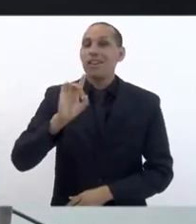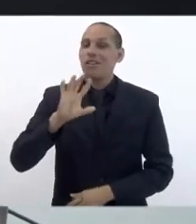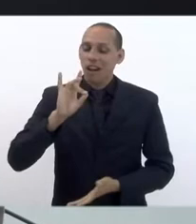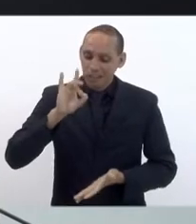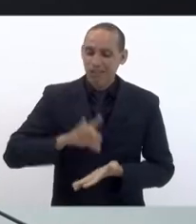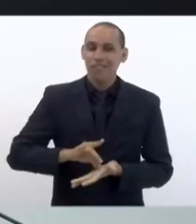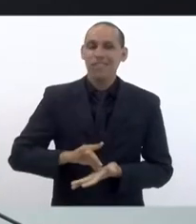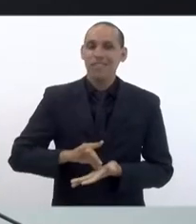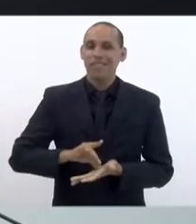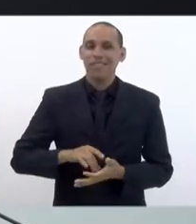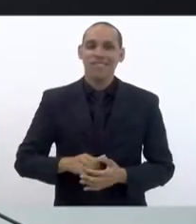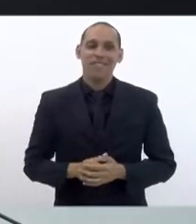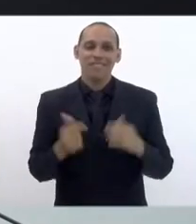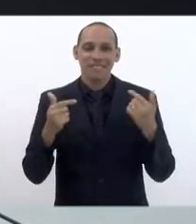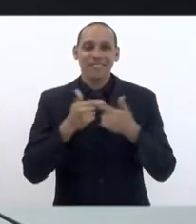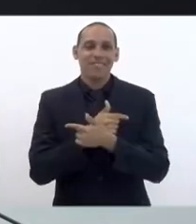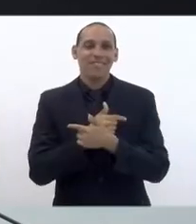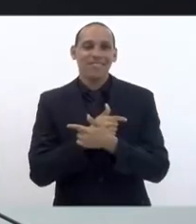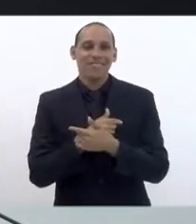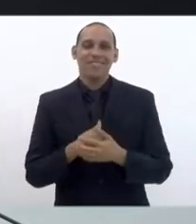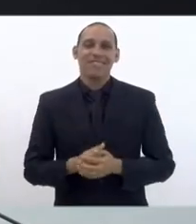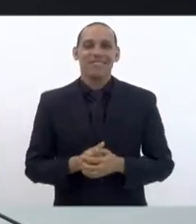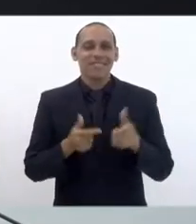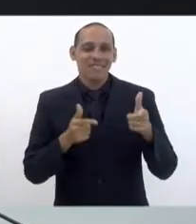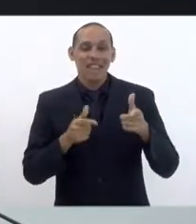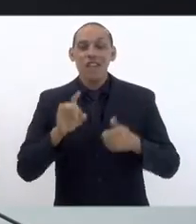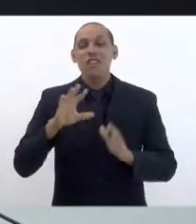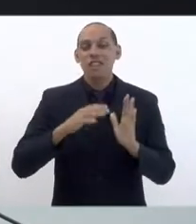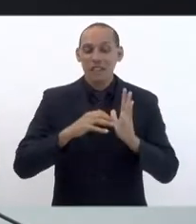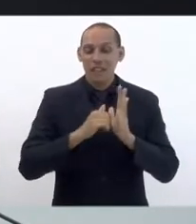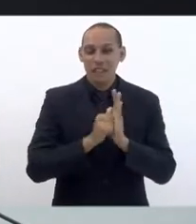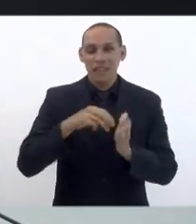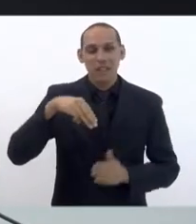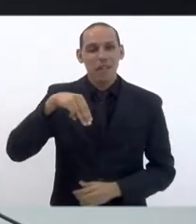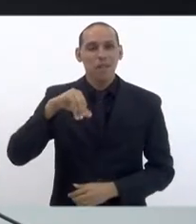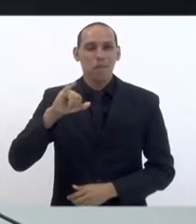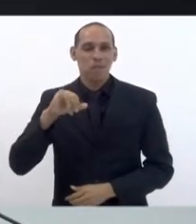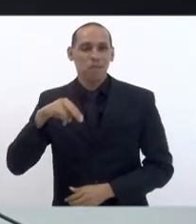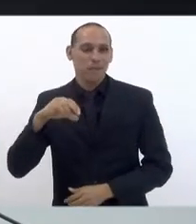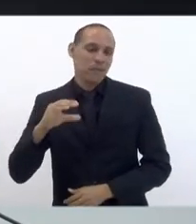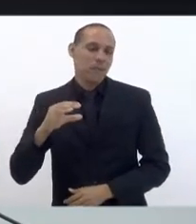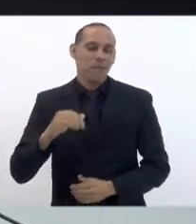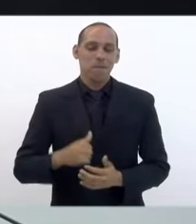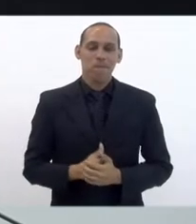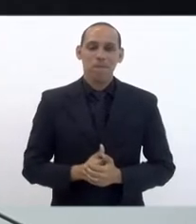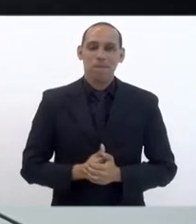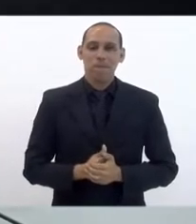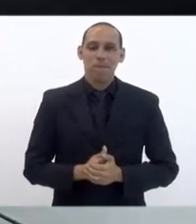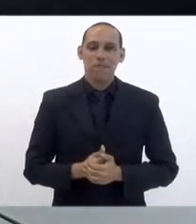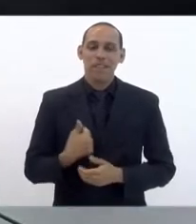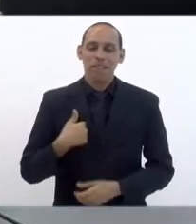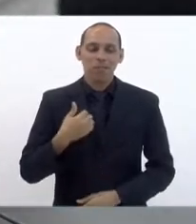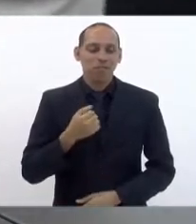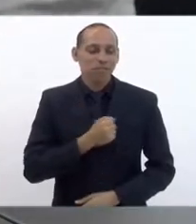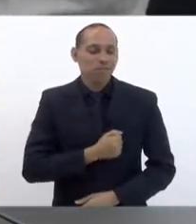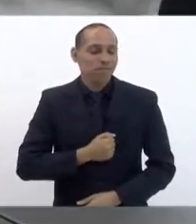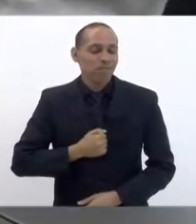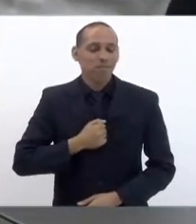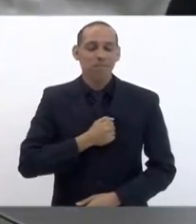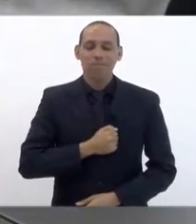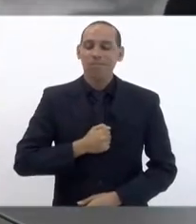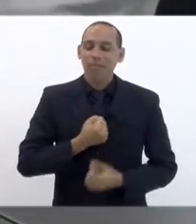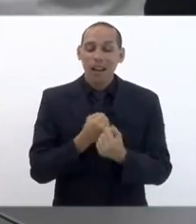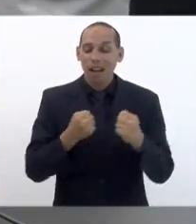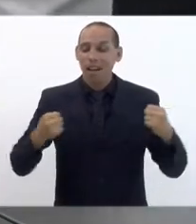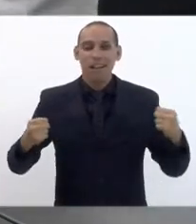concreto. Tá bom. Mas eu queria só registrar, Mink, a minha imensa satisfação no dia de